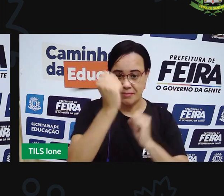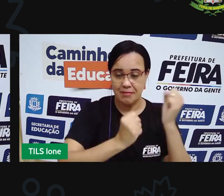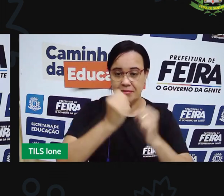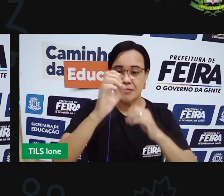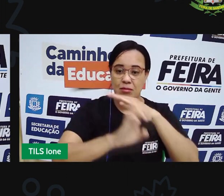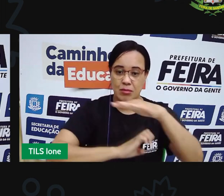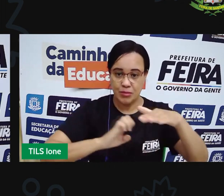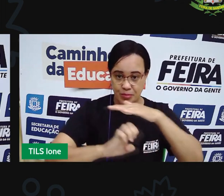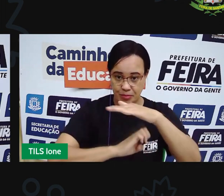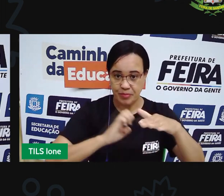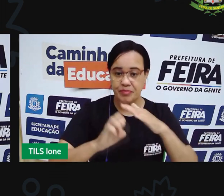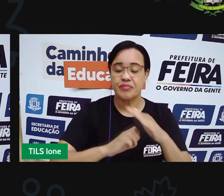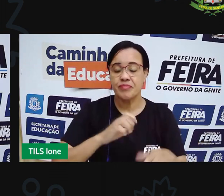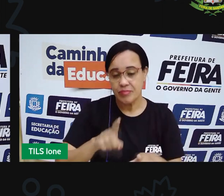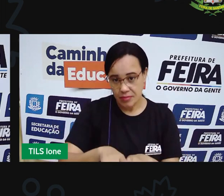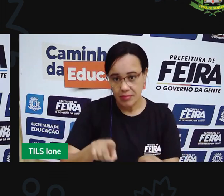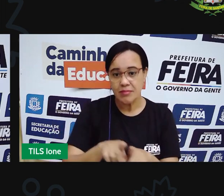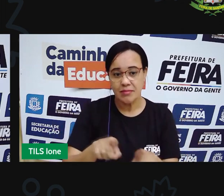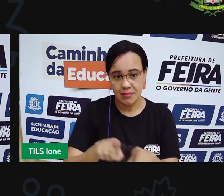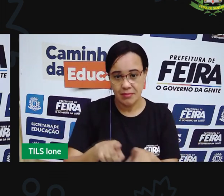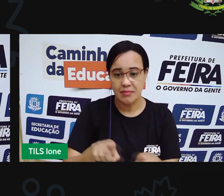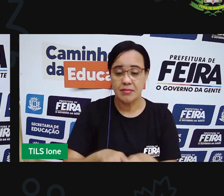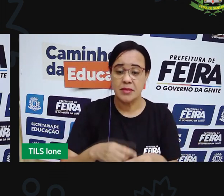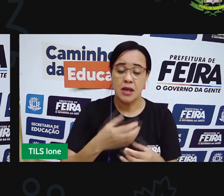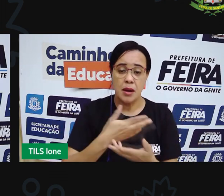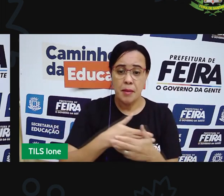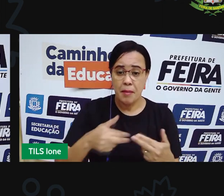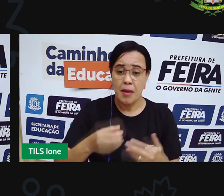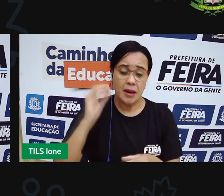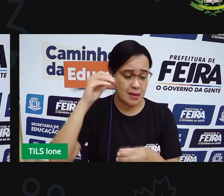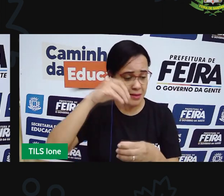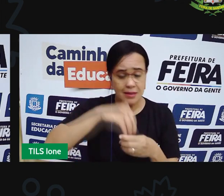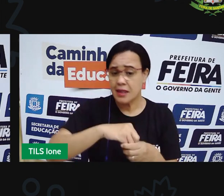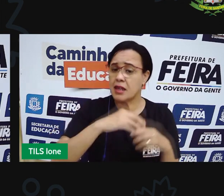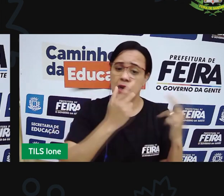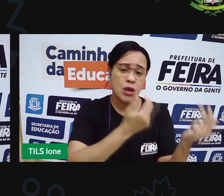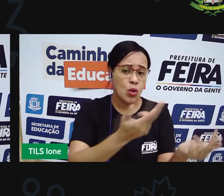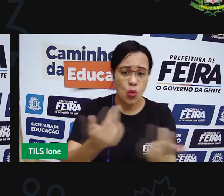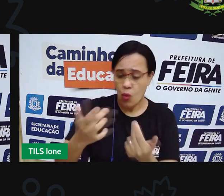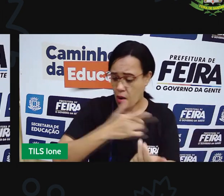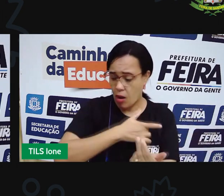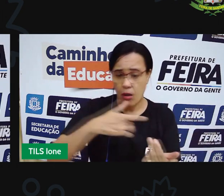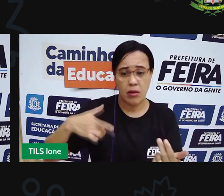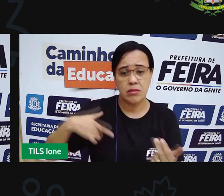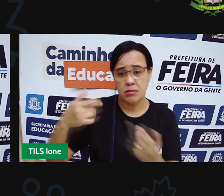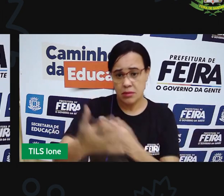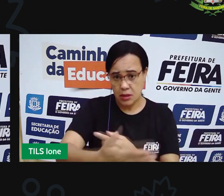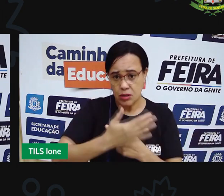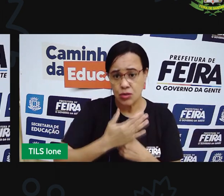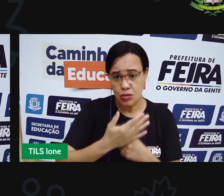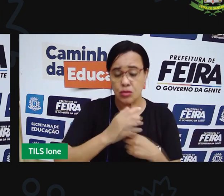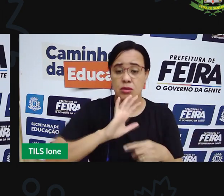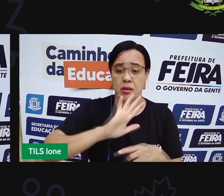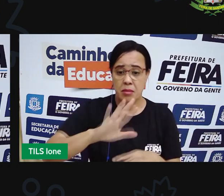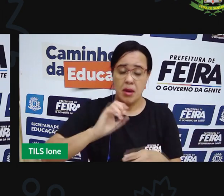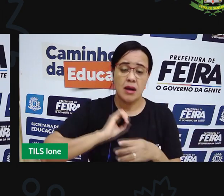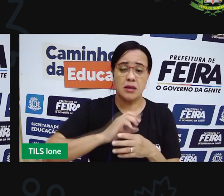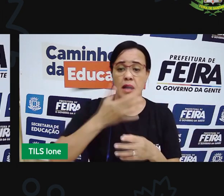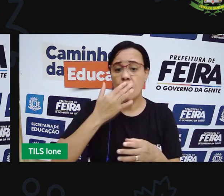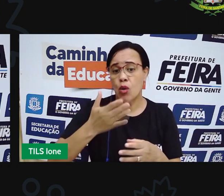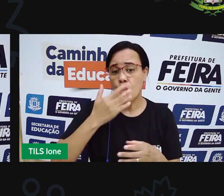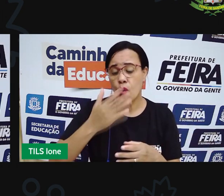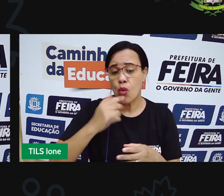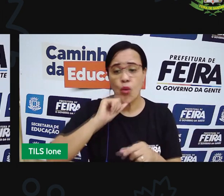que foi criada numa granja, eles têm o mesmo valor nutricional. O que vai diferenciar vai ser a cor